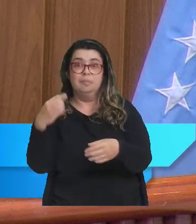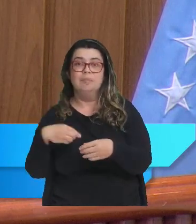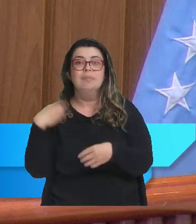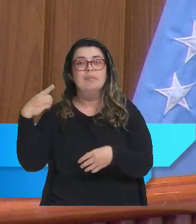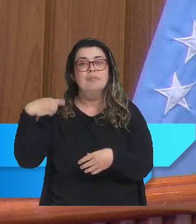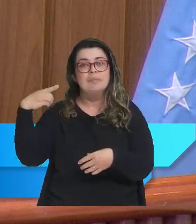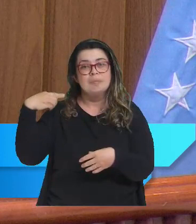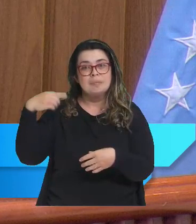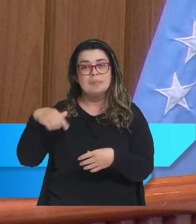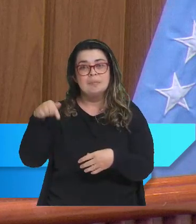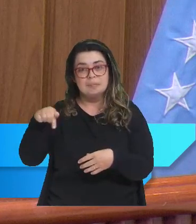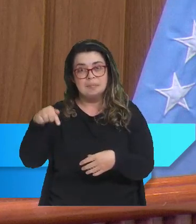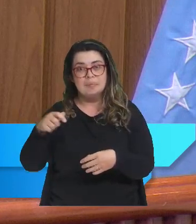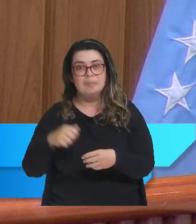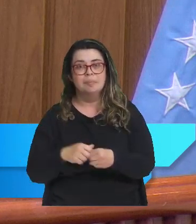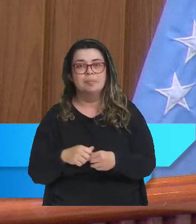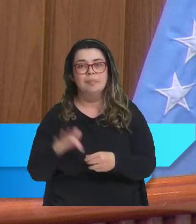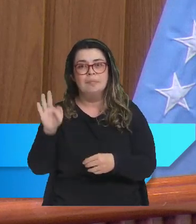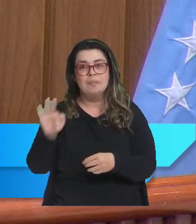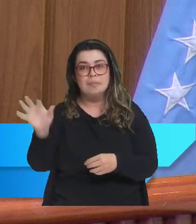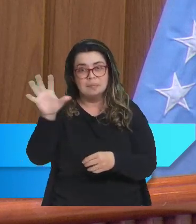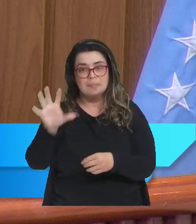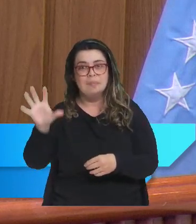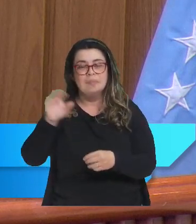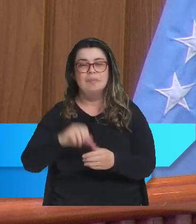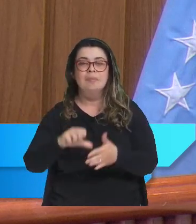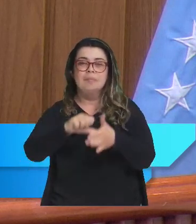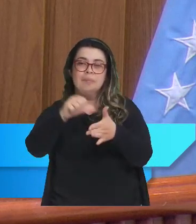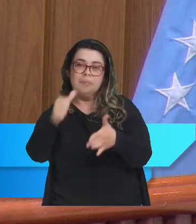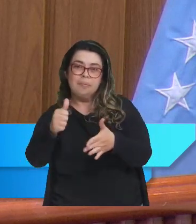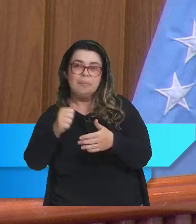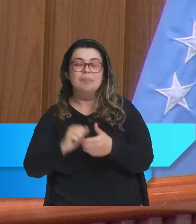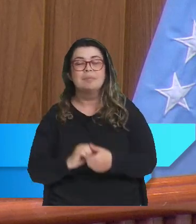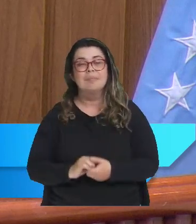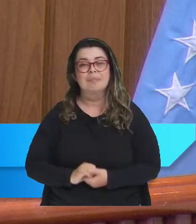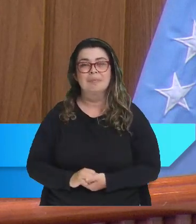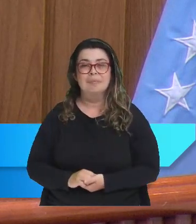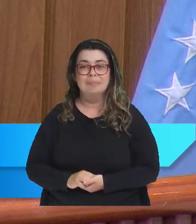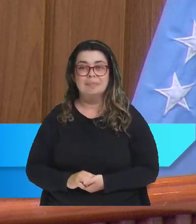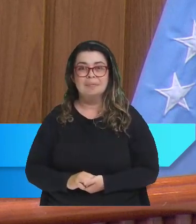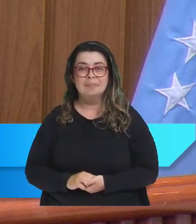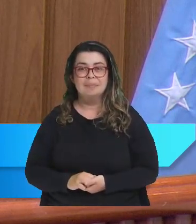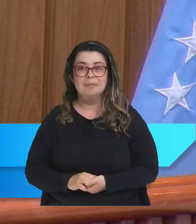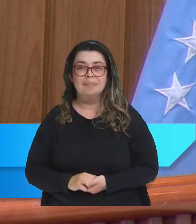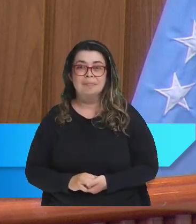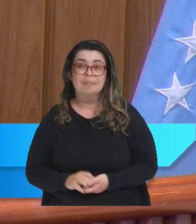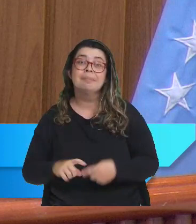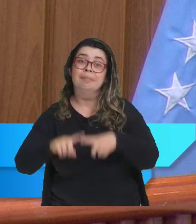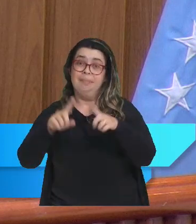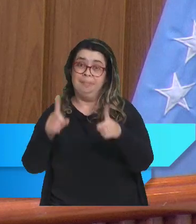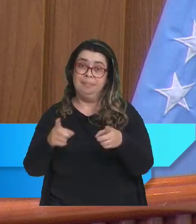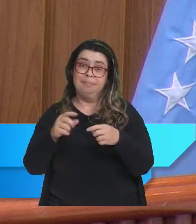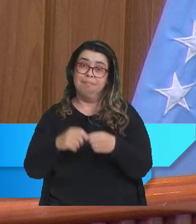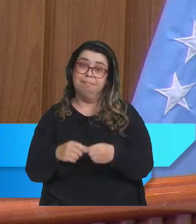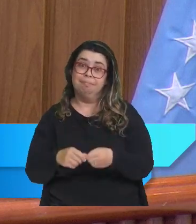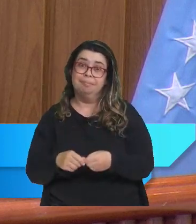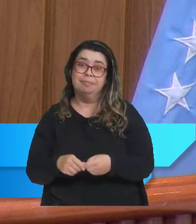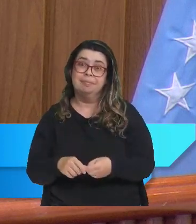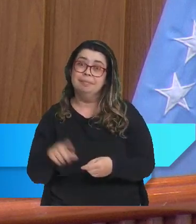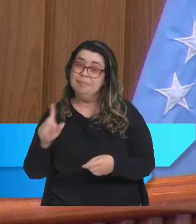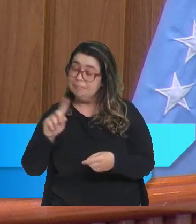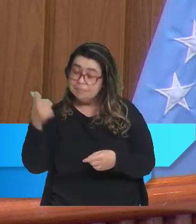conseguiu aí ser o primeiro com um número relevante. Porém, claro, perdemos a